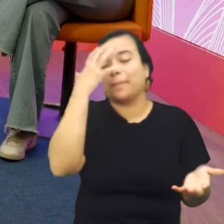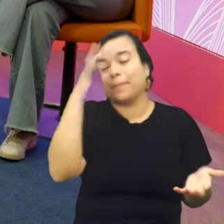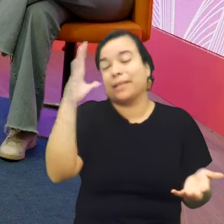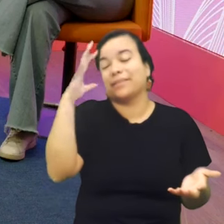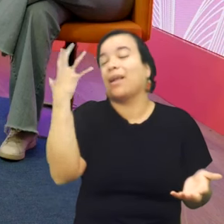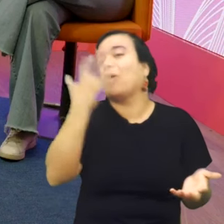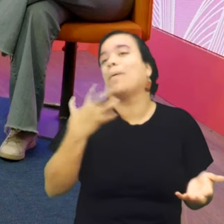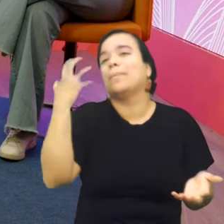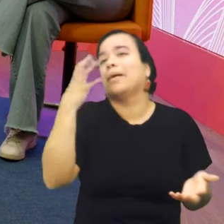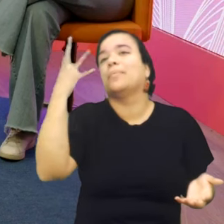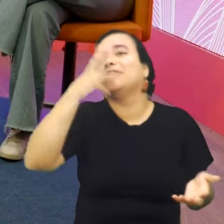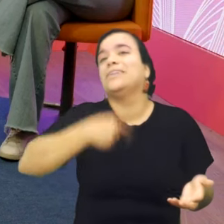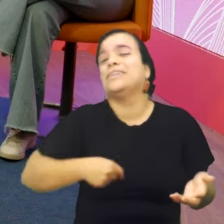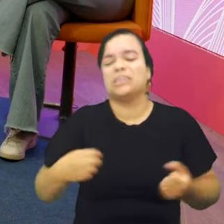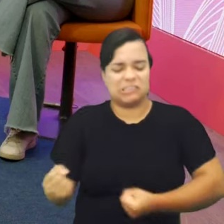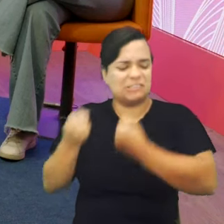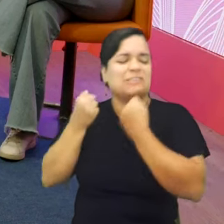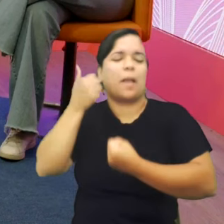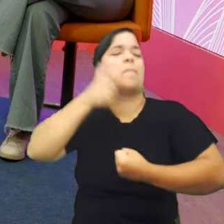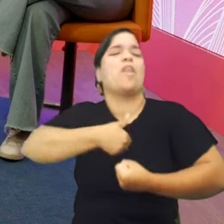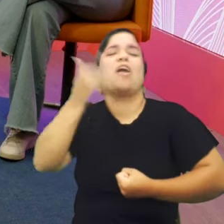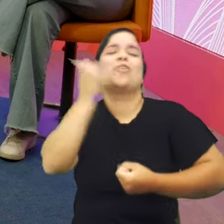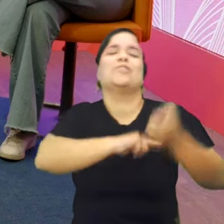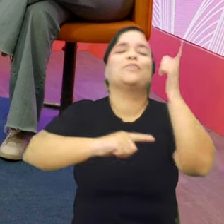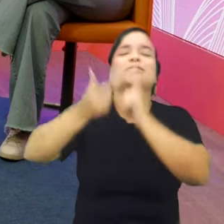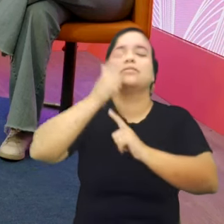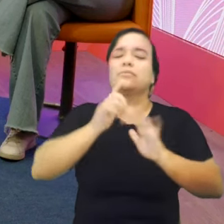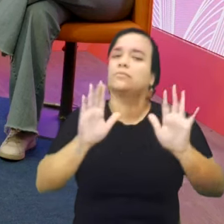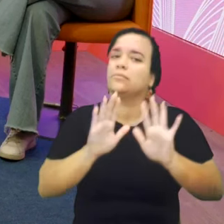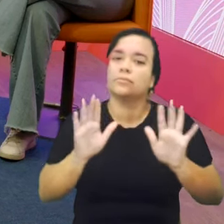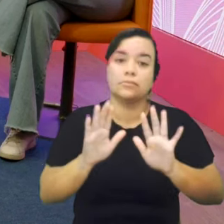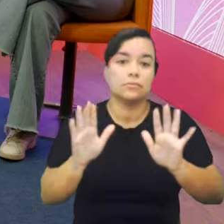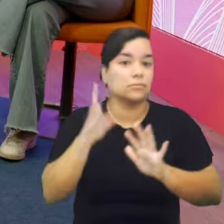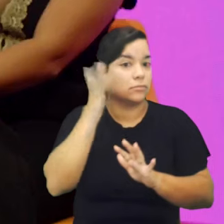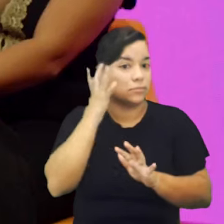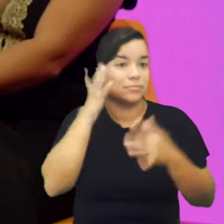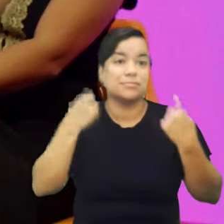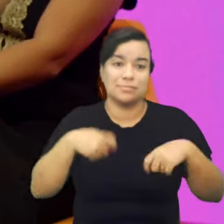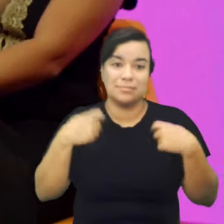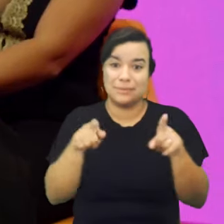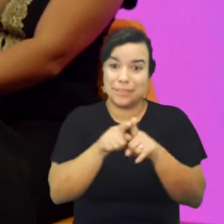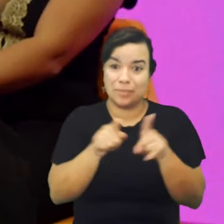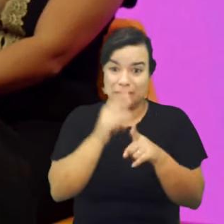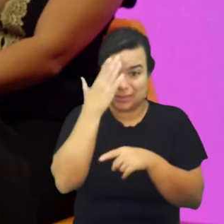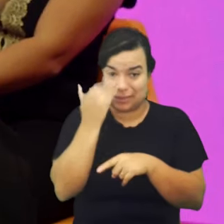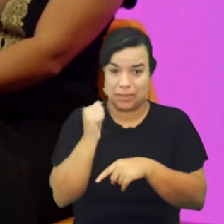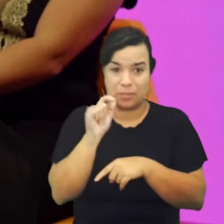romantização, né? Exatamente. De colocar N tarefas tal no dia, e também entender que